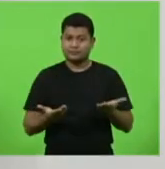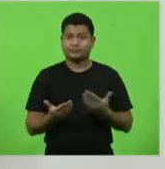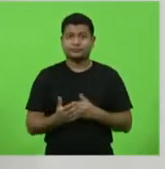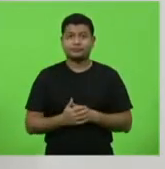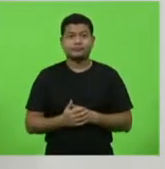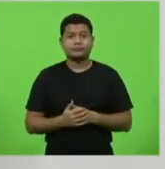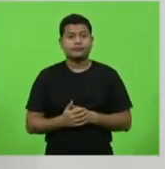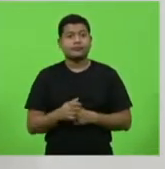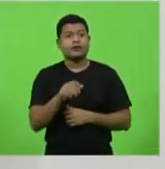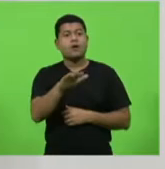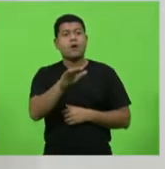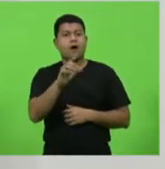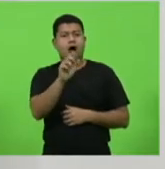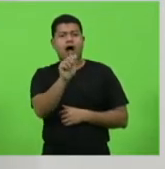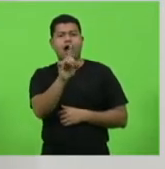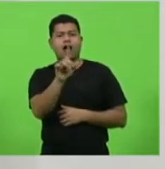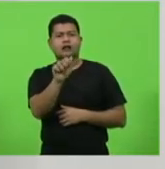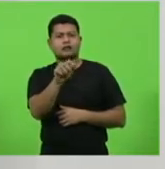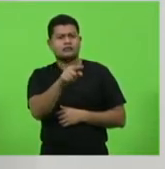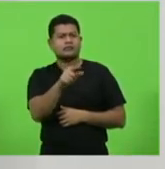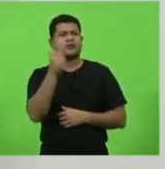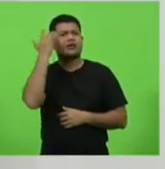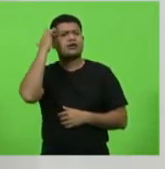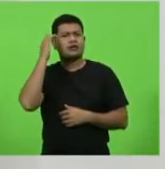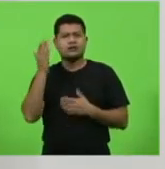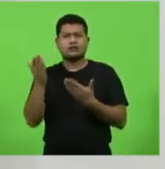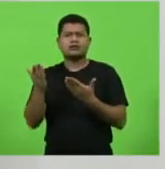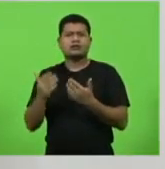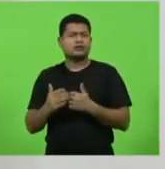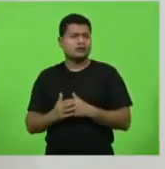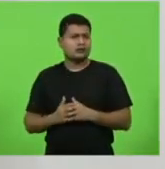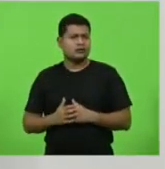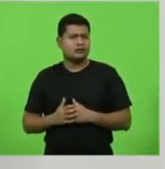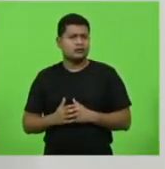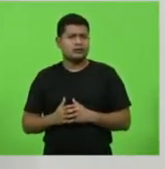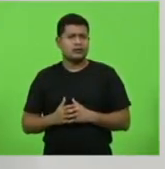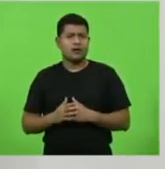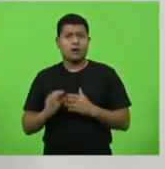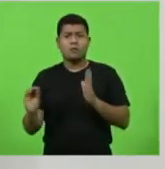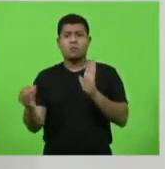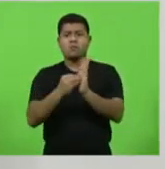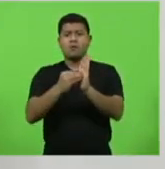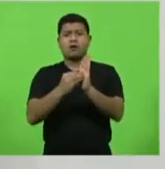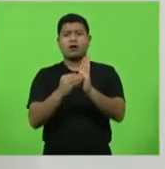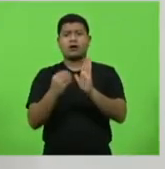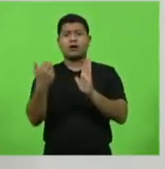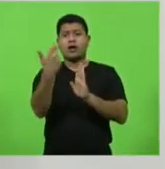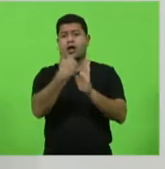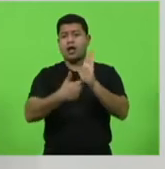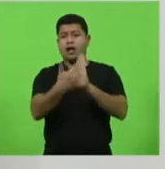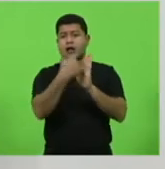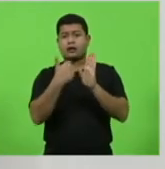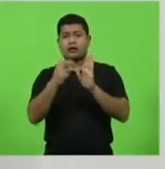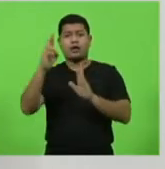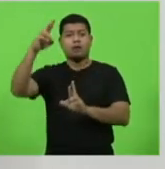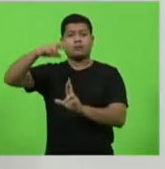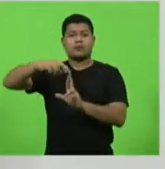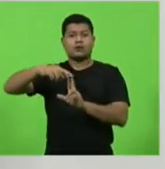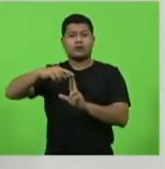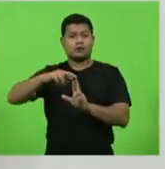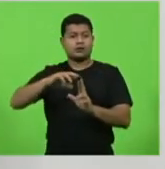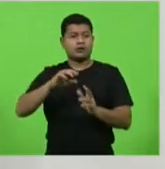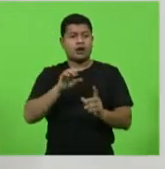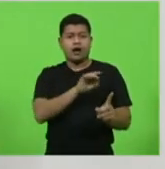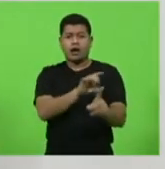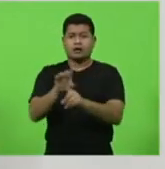senhora acha disso, deputada Ada de Luca? E colocar a imagem do que representa a sua fé numa